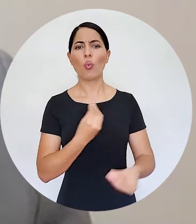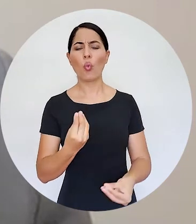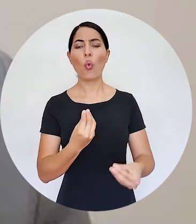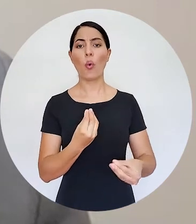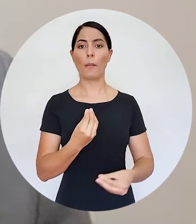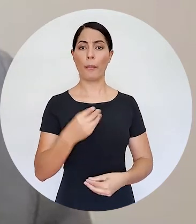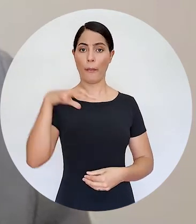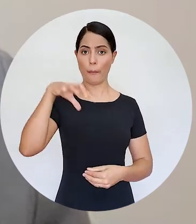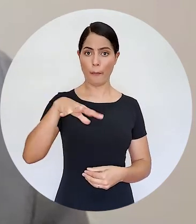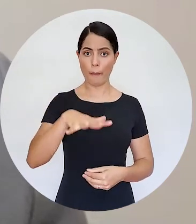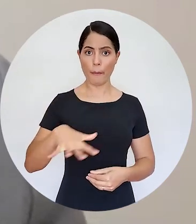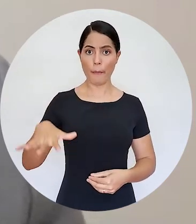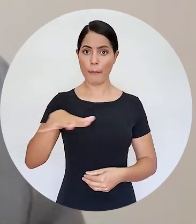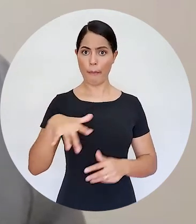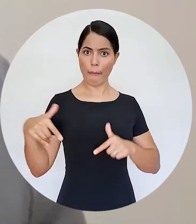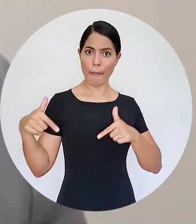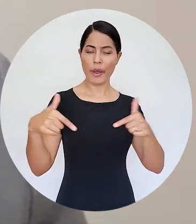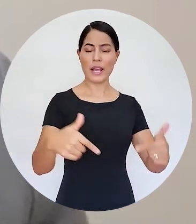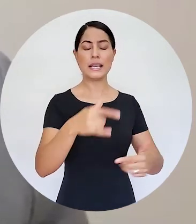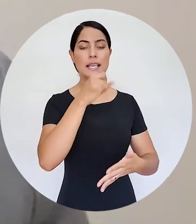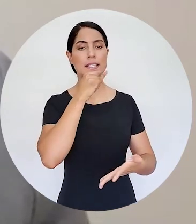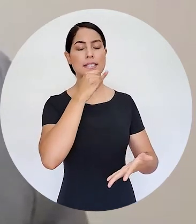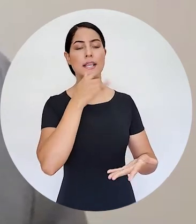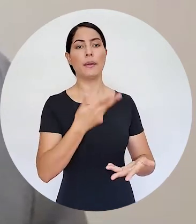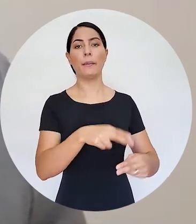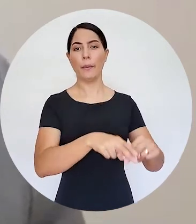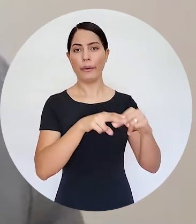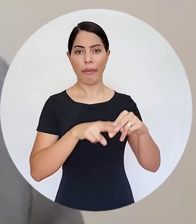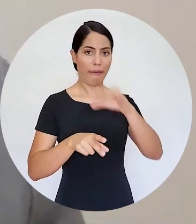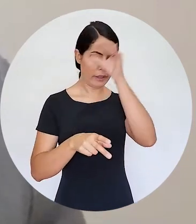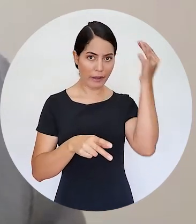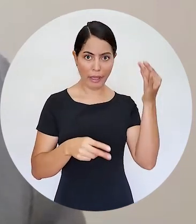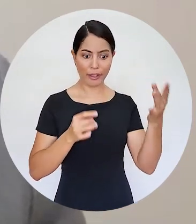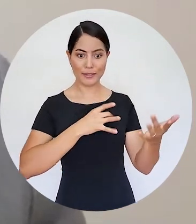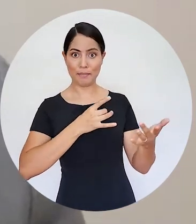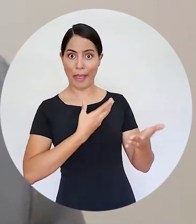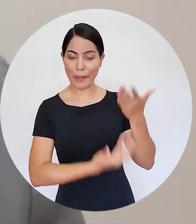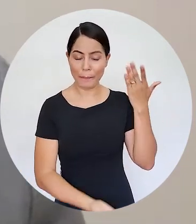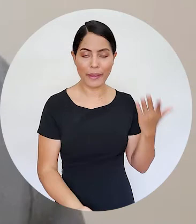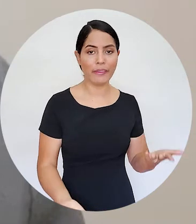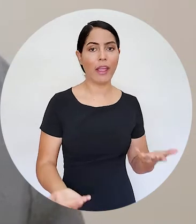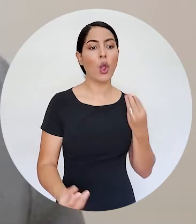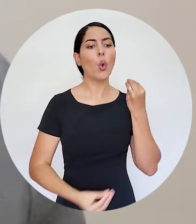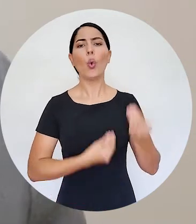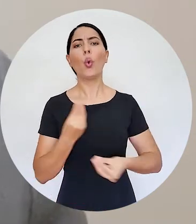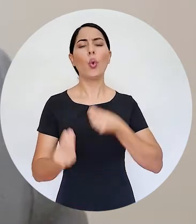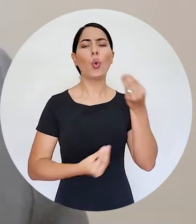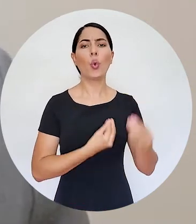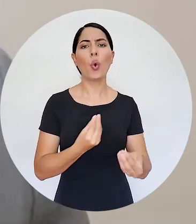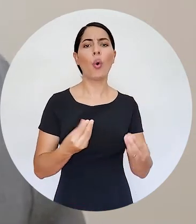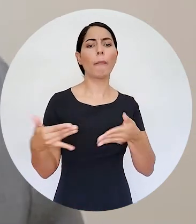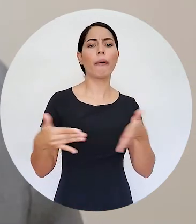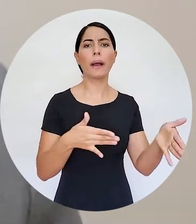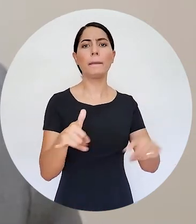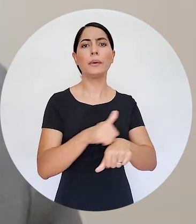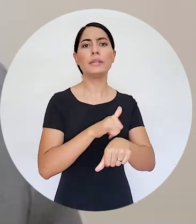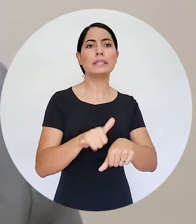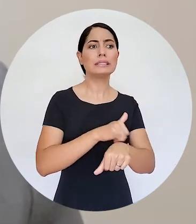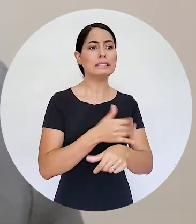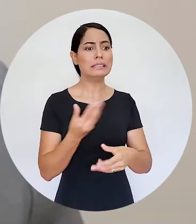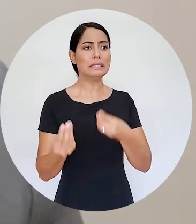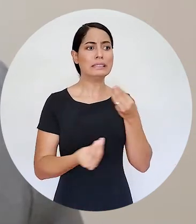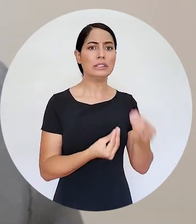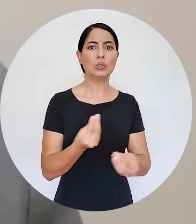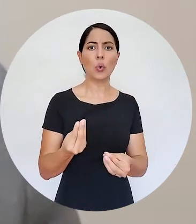é estabelecer também uma área de atuação seja pelo medo de perder 500 de não ter certeza qual o caminho seguir